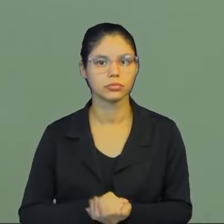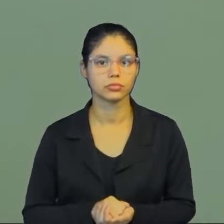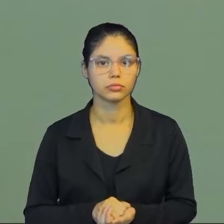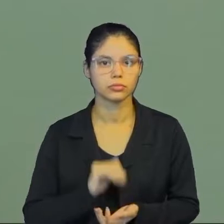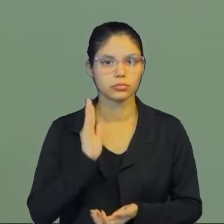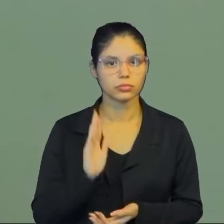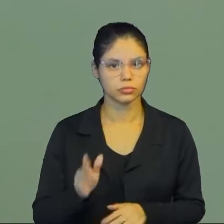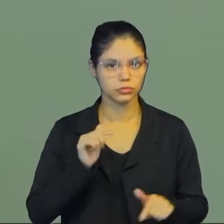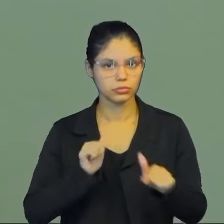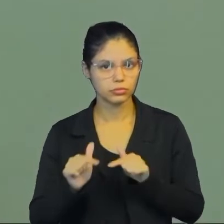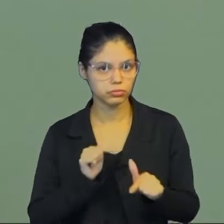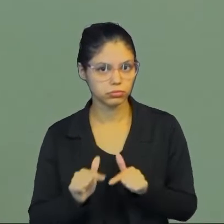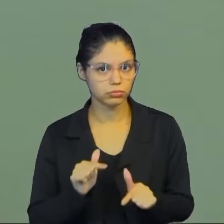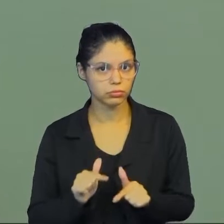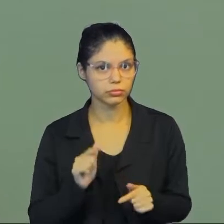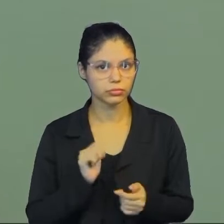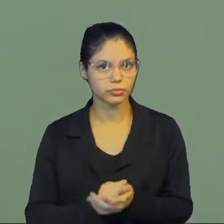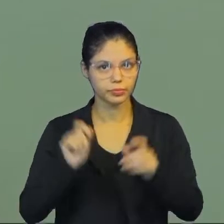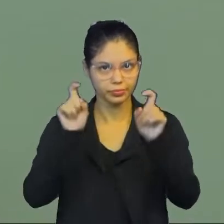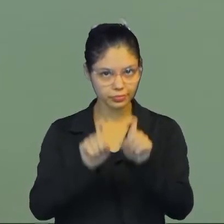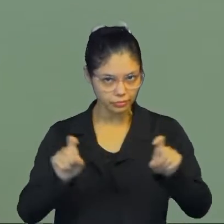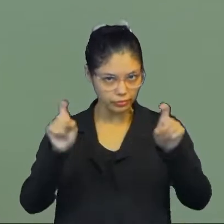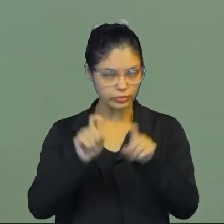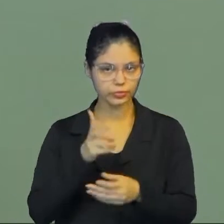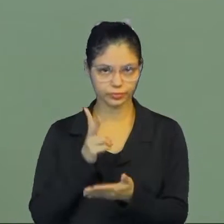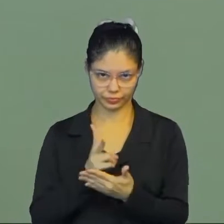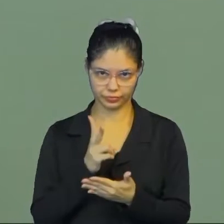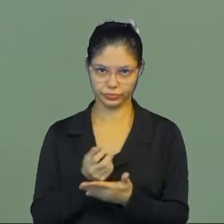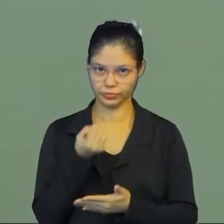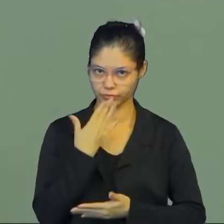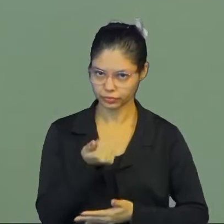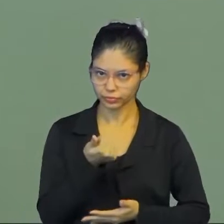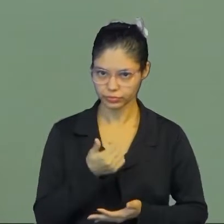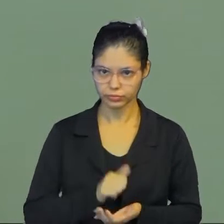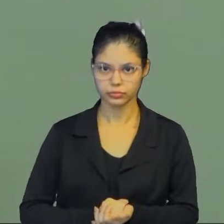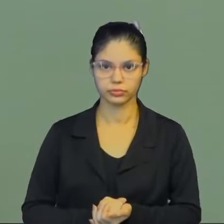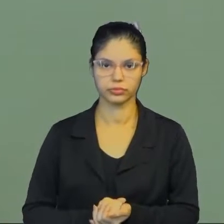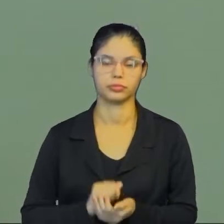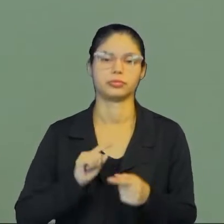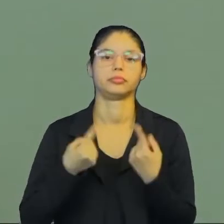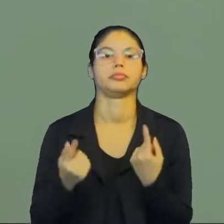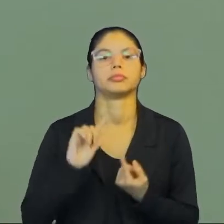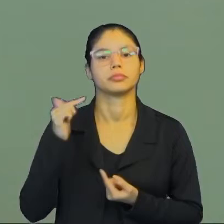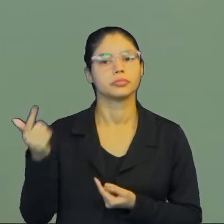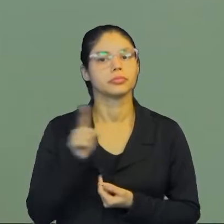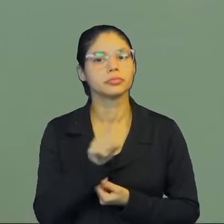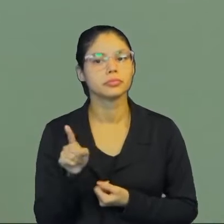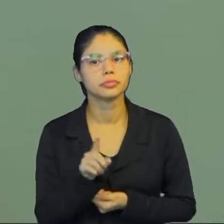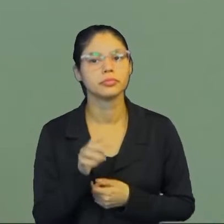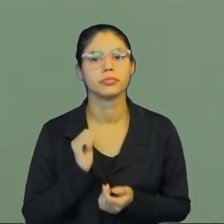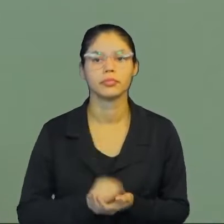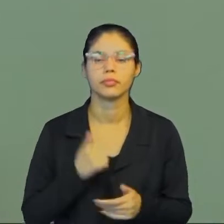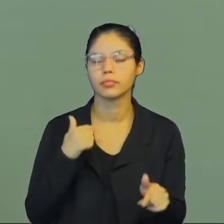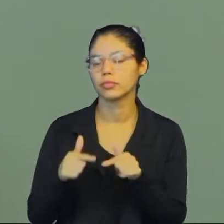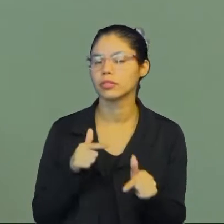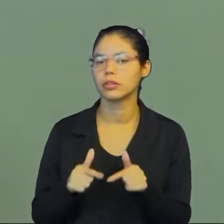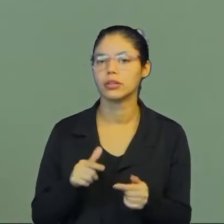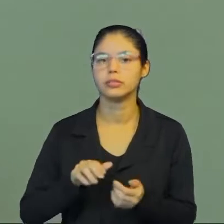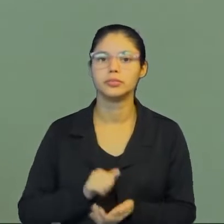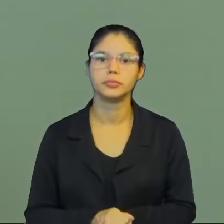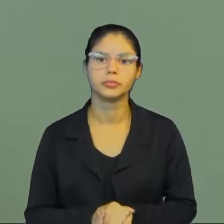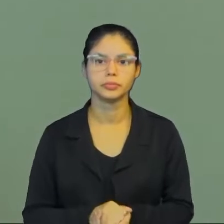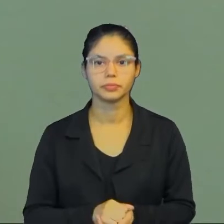vetorizada a gente já trabalha aí com computação mesmo, tá bom? Mas as outras não, é um trabalho